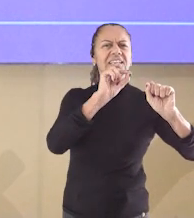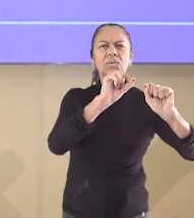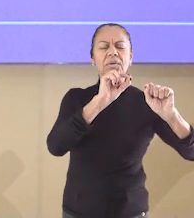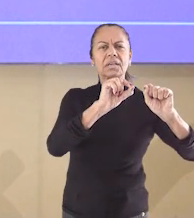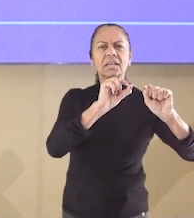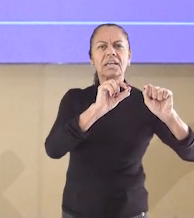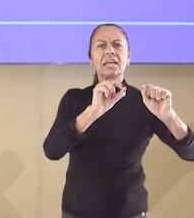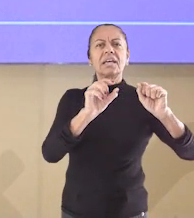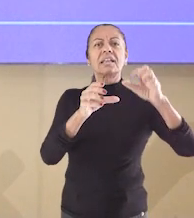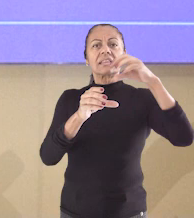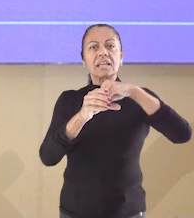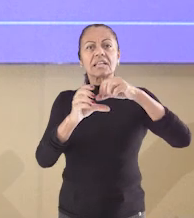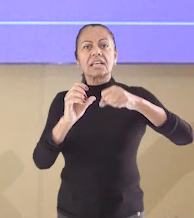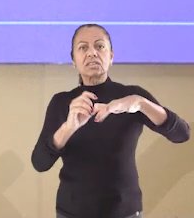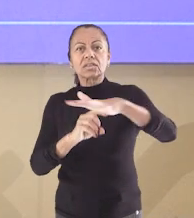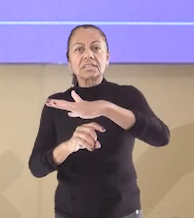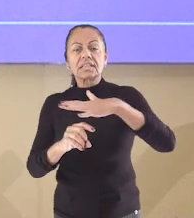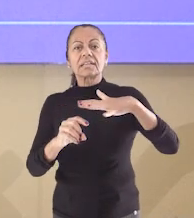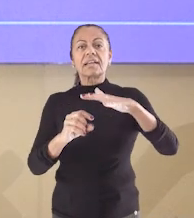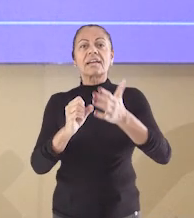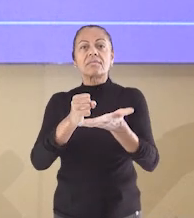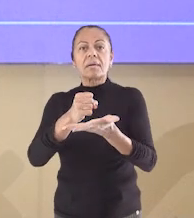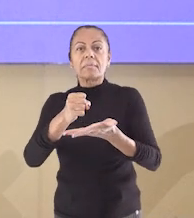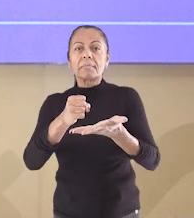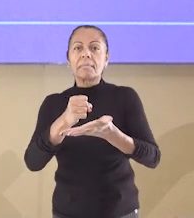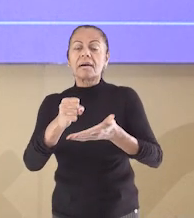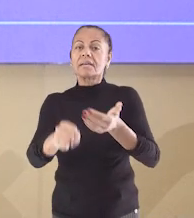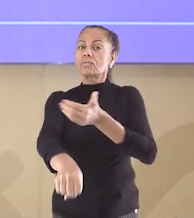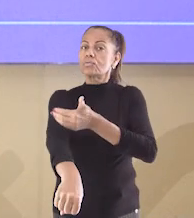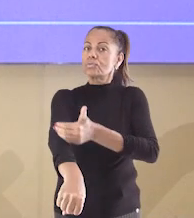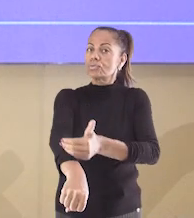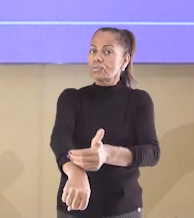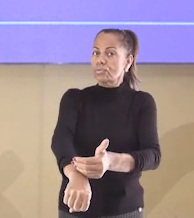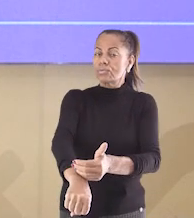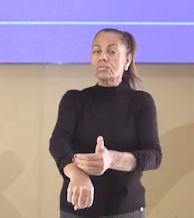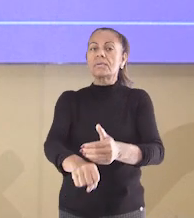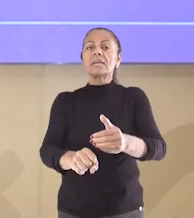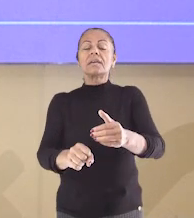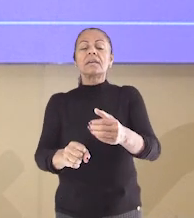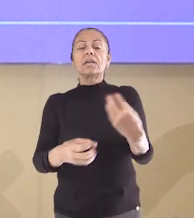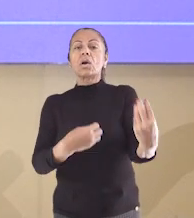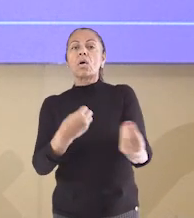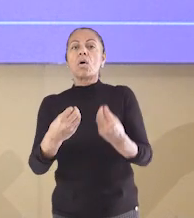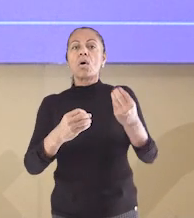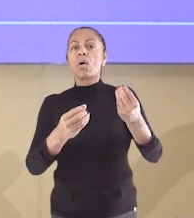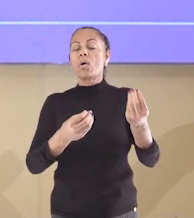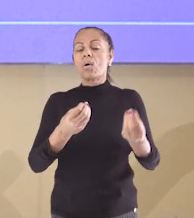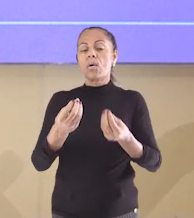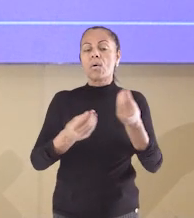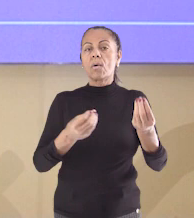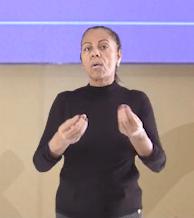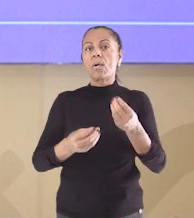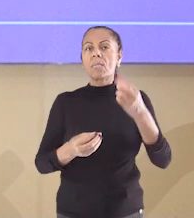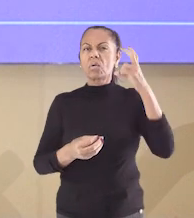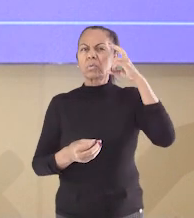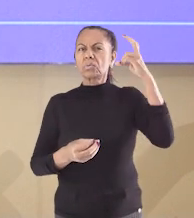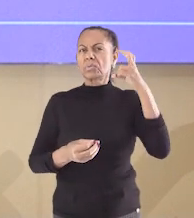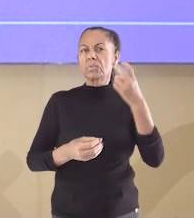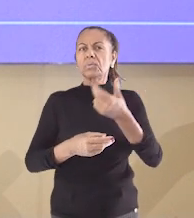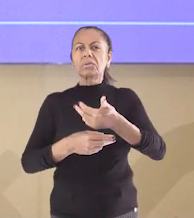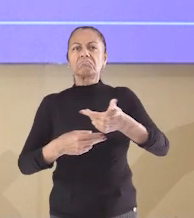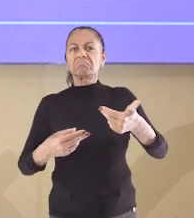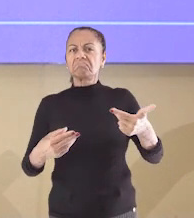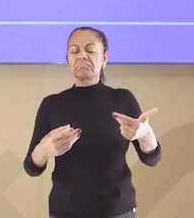a explicação da divisão de sociedade em castas. Casta se refere ao sistema de divisão da